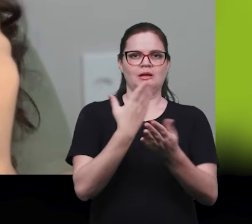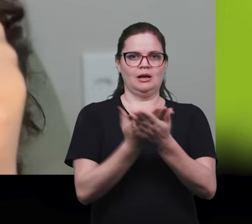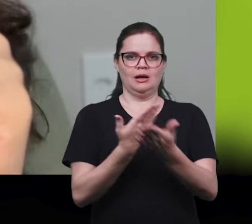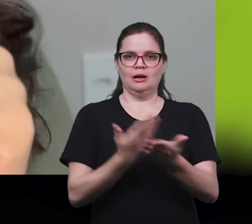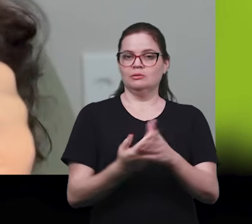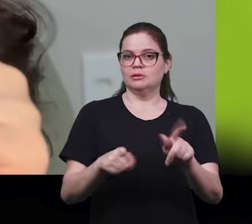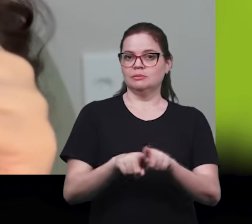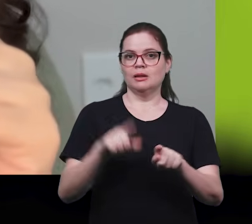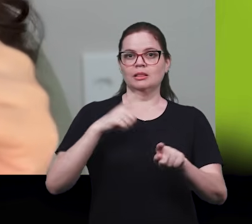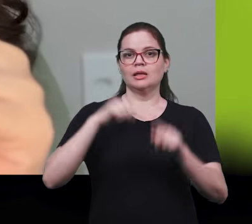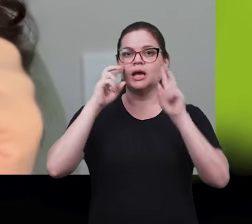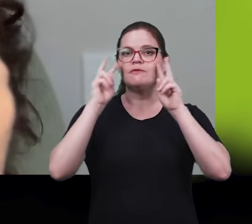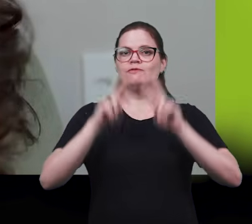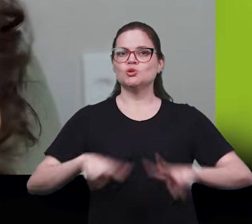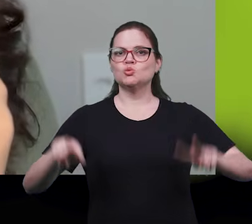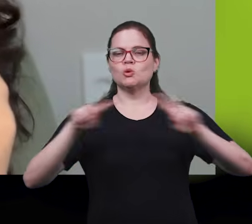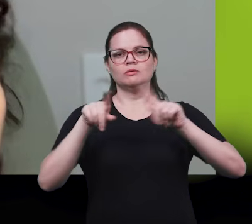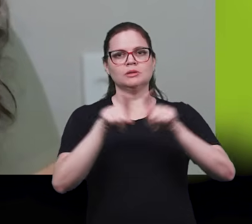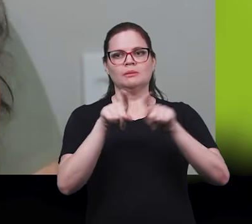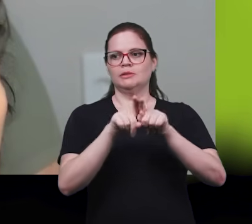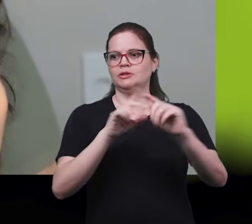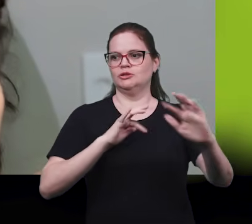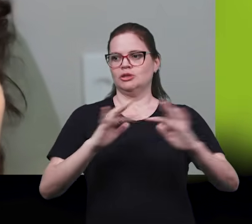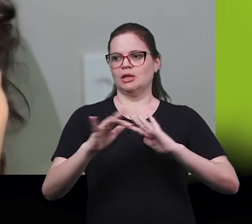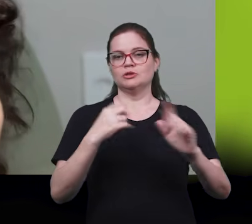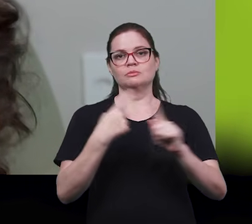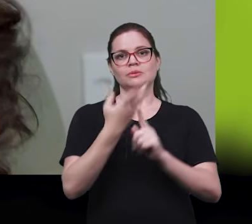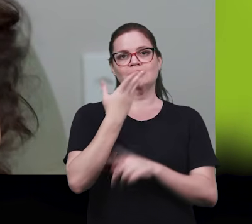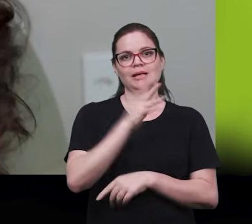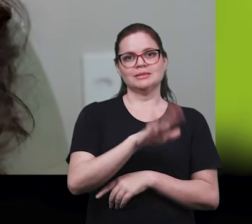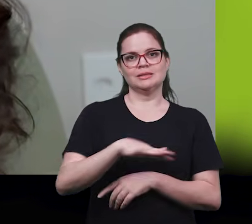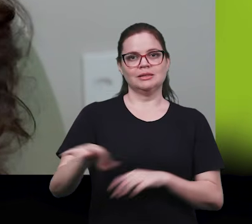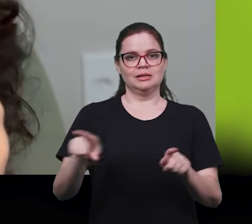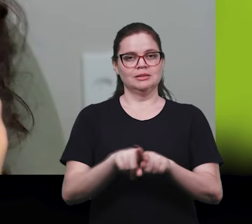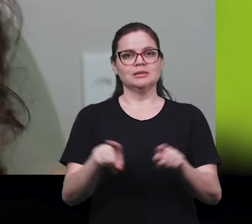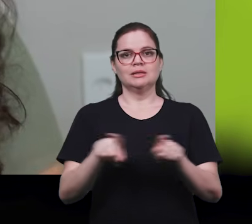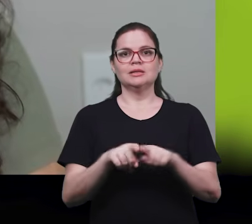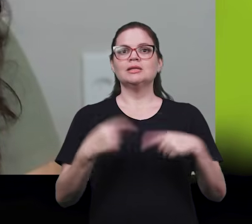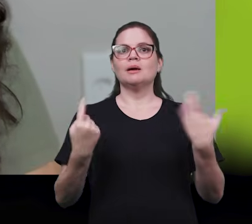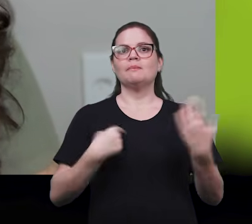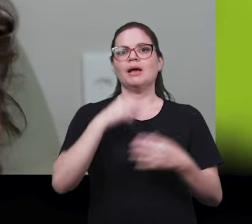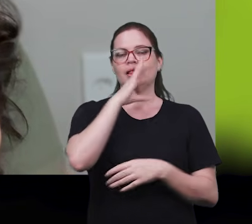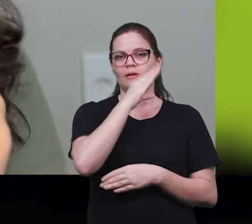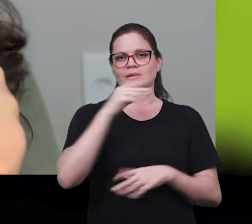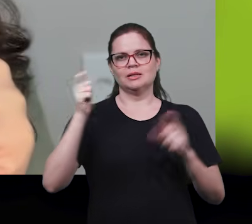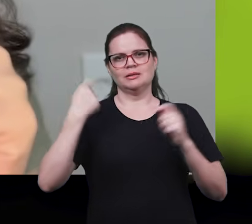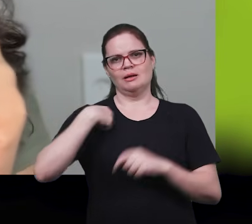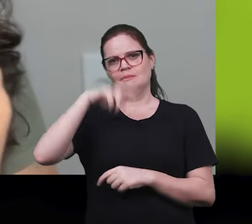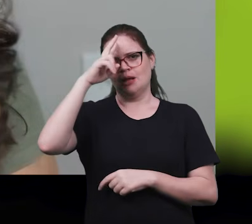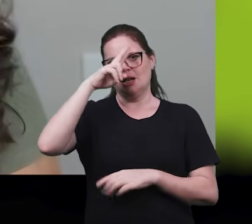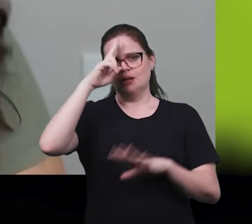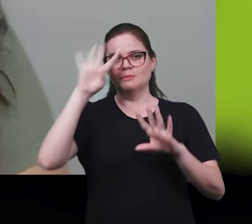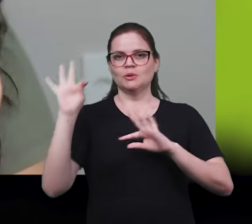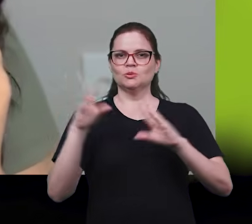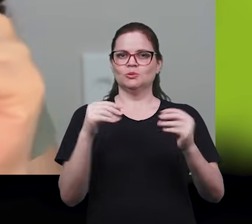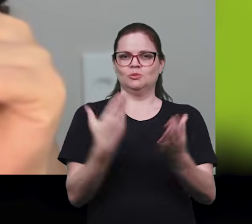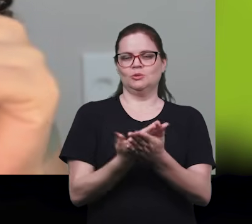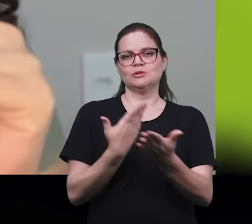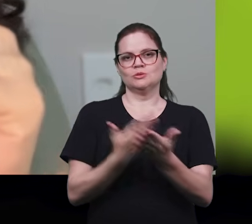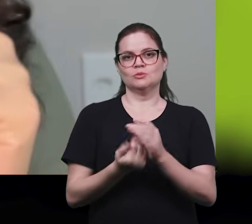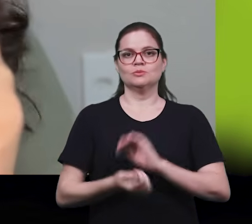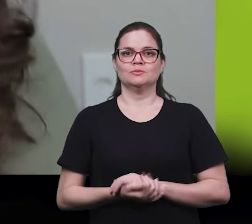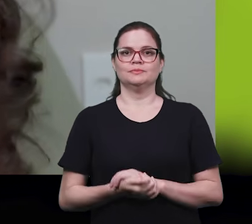didático, visual, para que as crianças, intermediários e adolescentes, eles possam ali relembrar o assunto estudado. E é